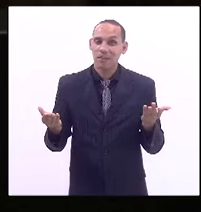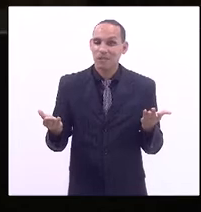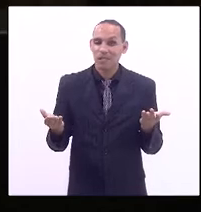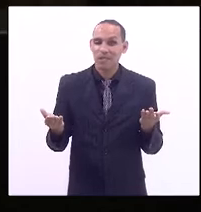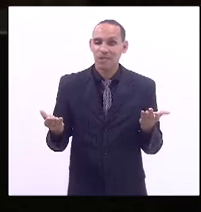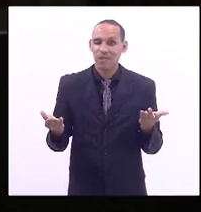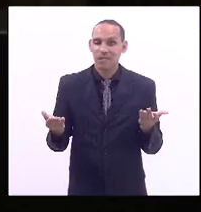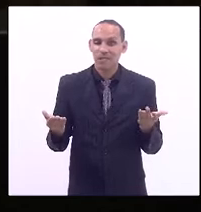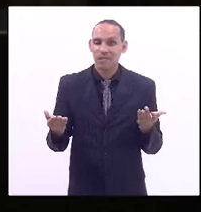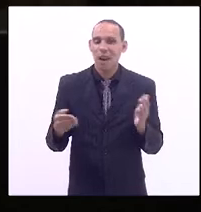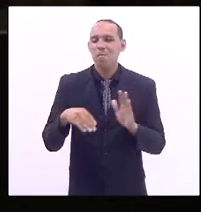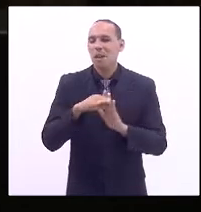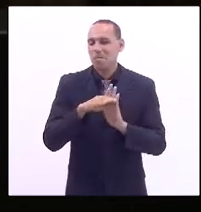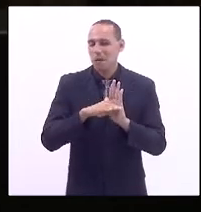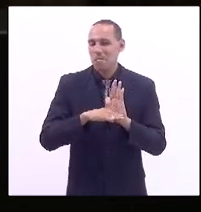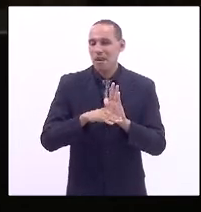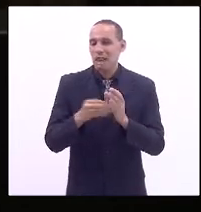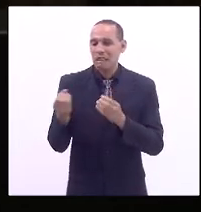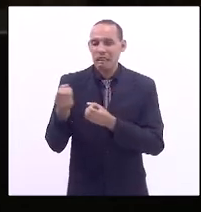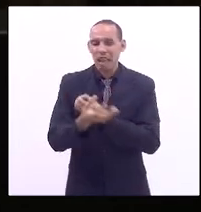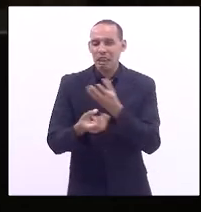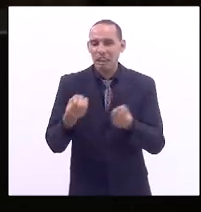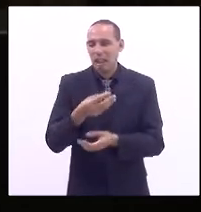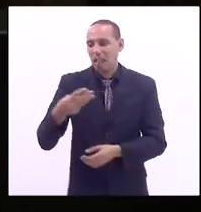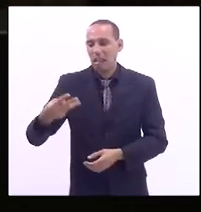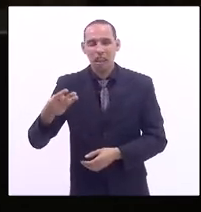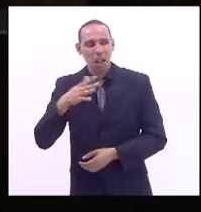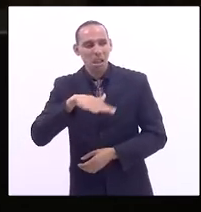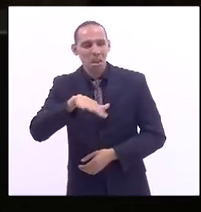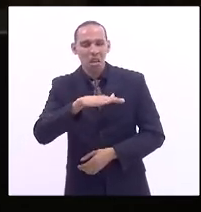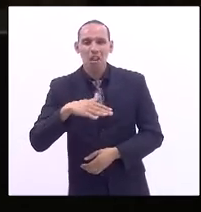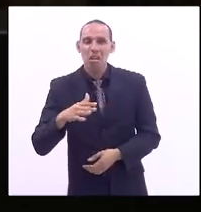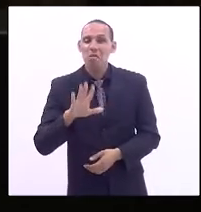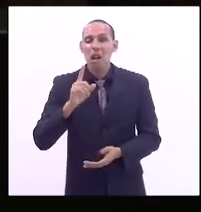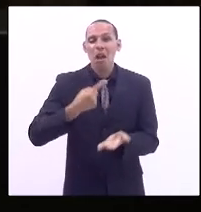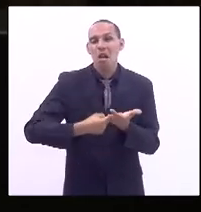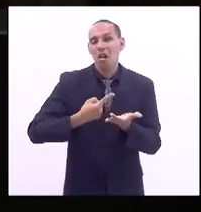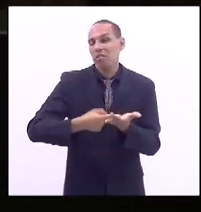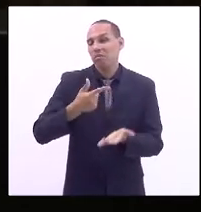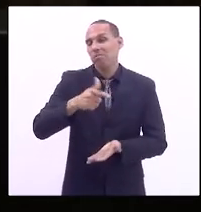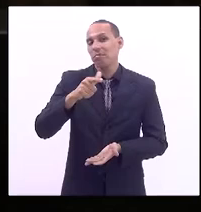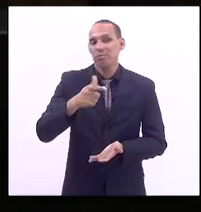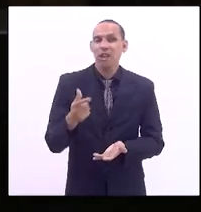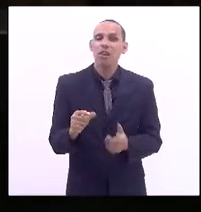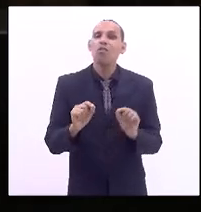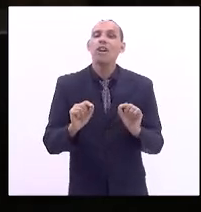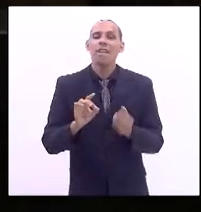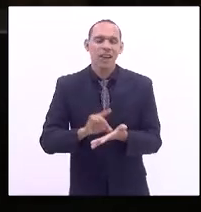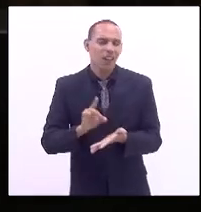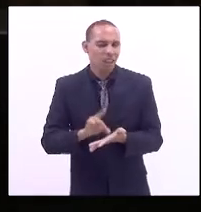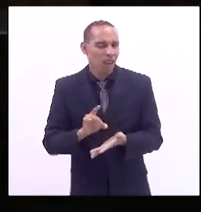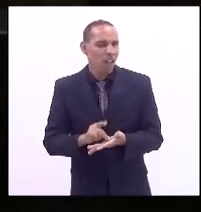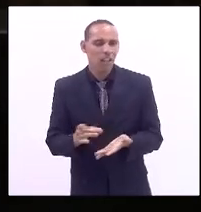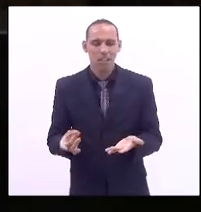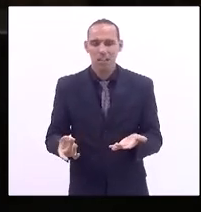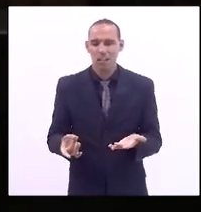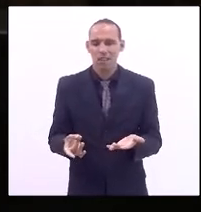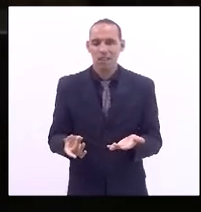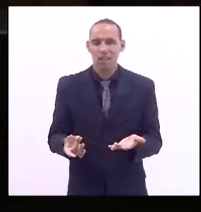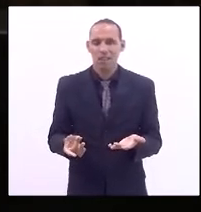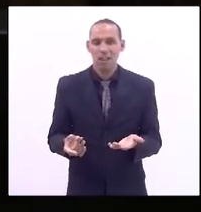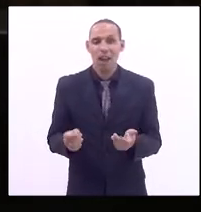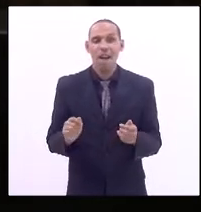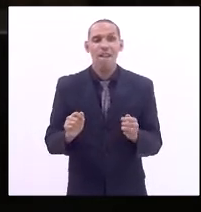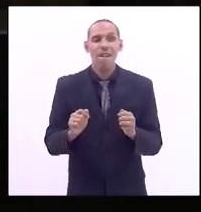desse procedimento passar para as mãos de terceiro sem o compromisso real de você